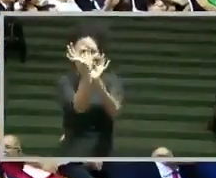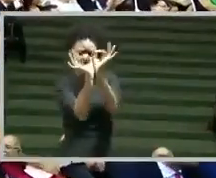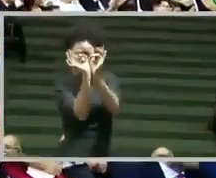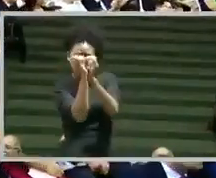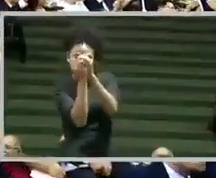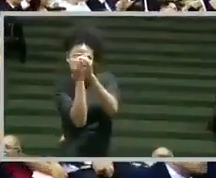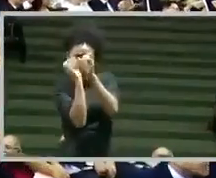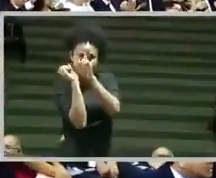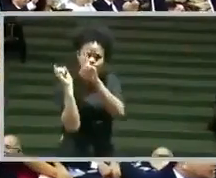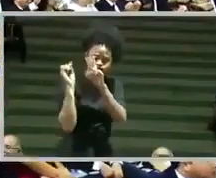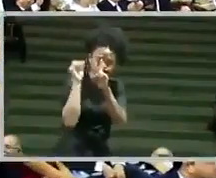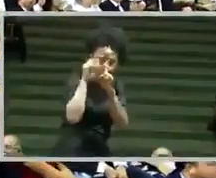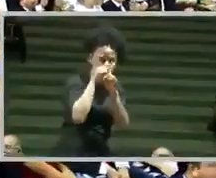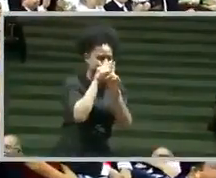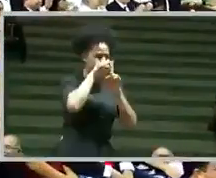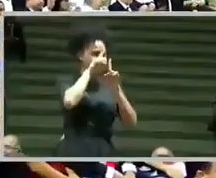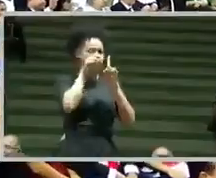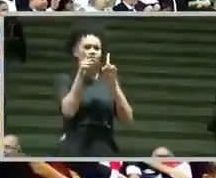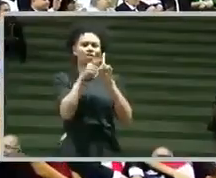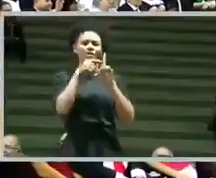projetei.